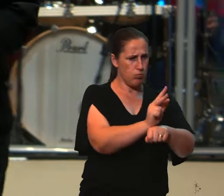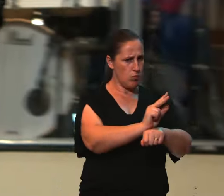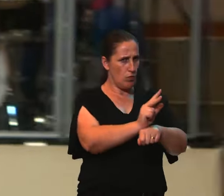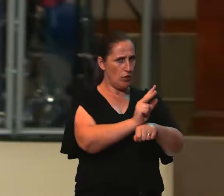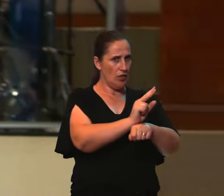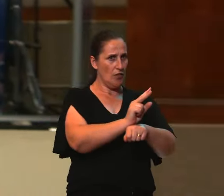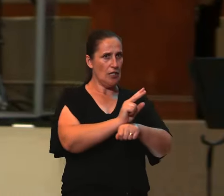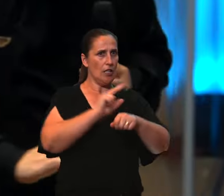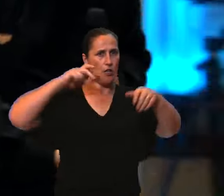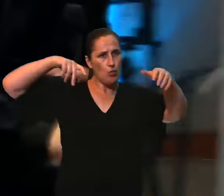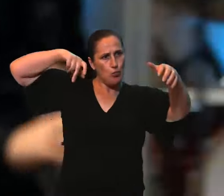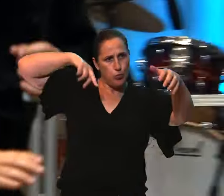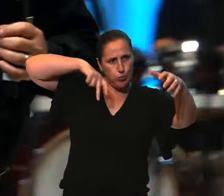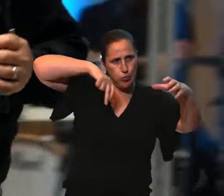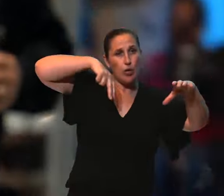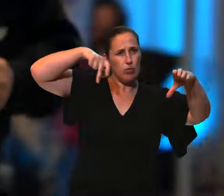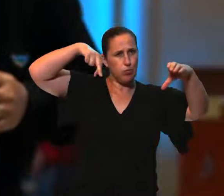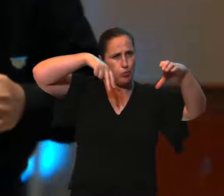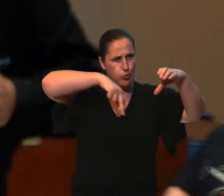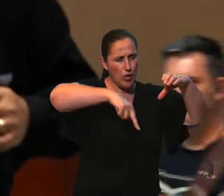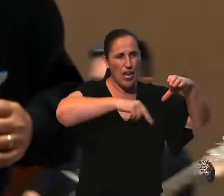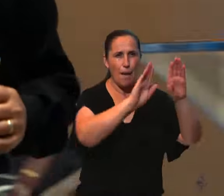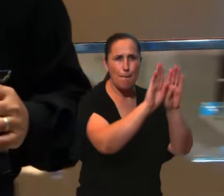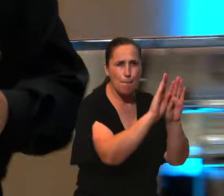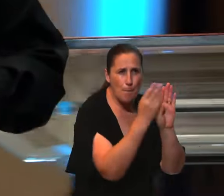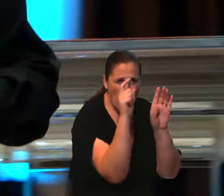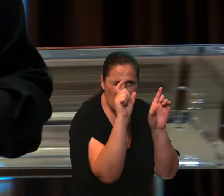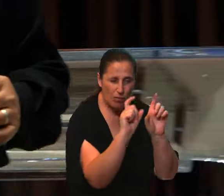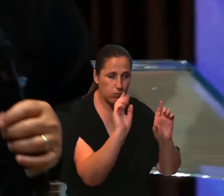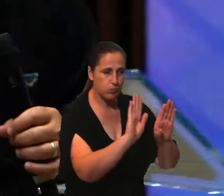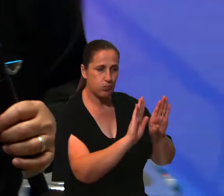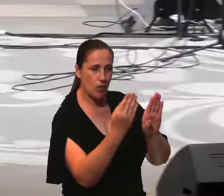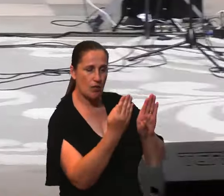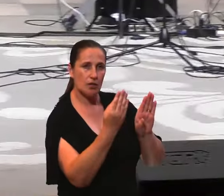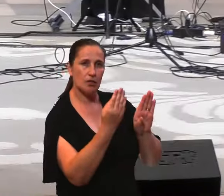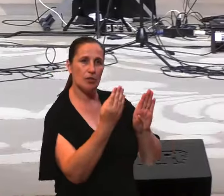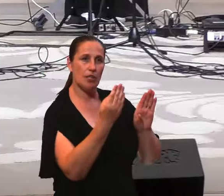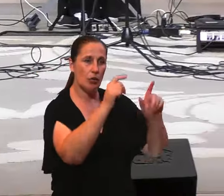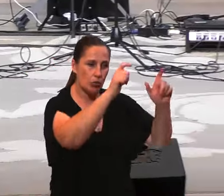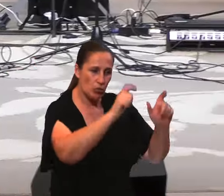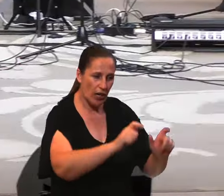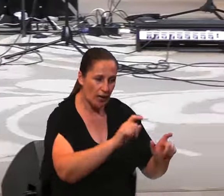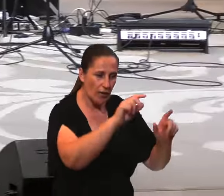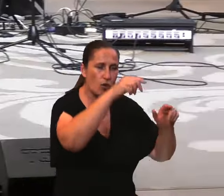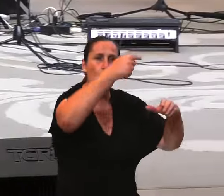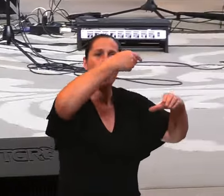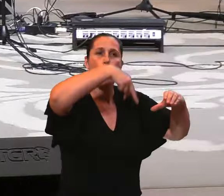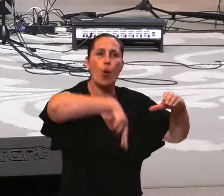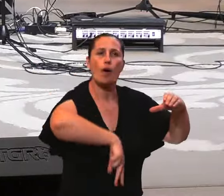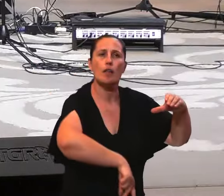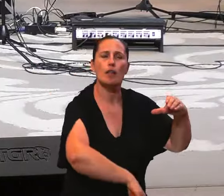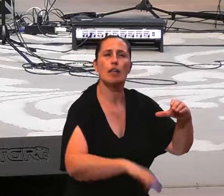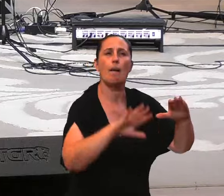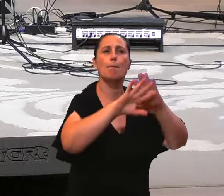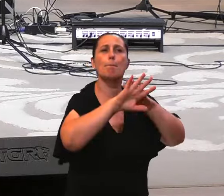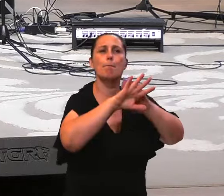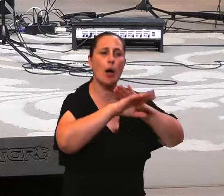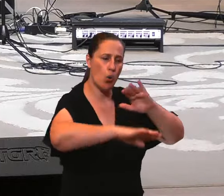lá pro porão e aí você entra numa portinha tem um altar ali que tem um buraco que você põe a mão ali para sentir a